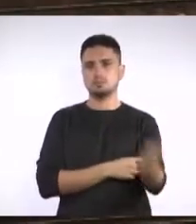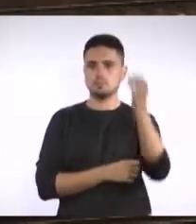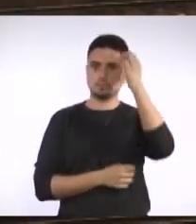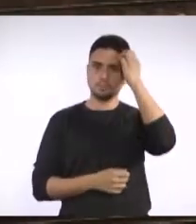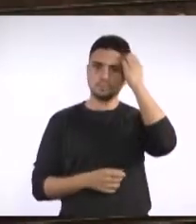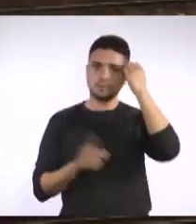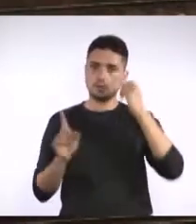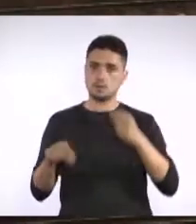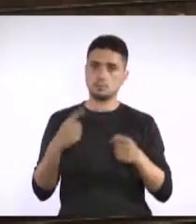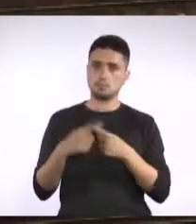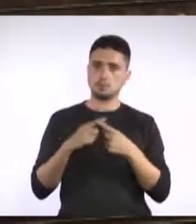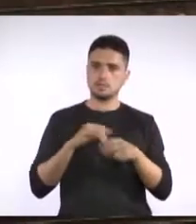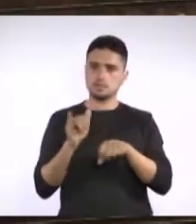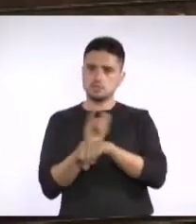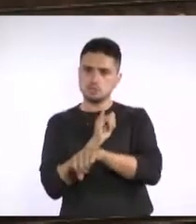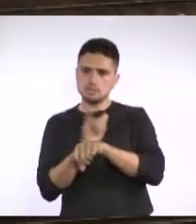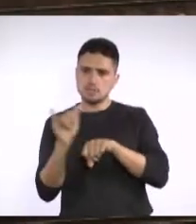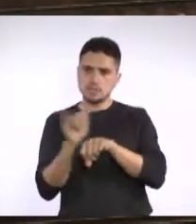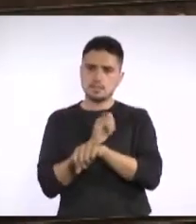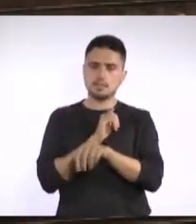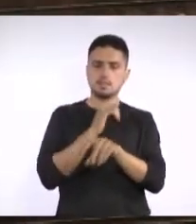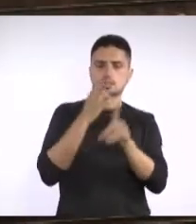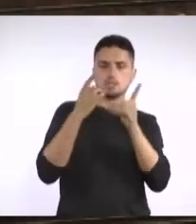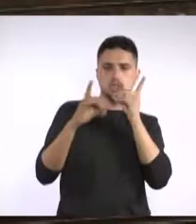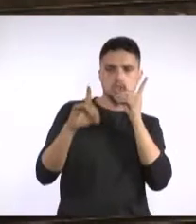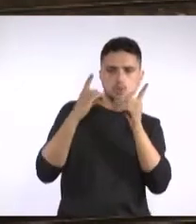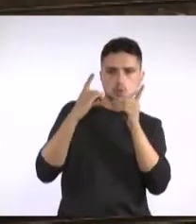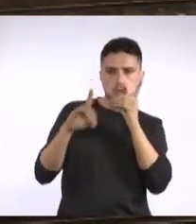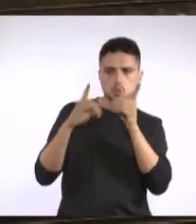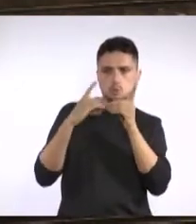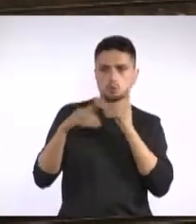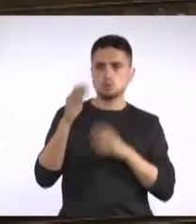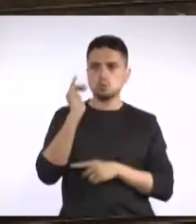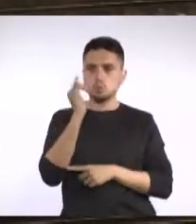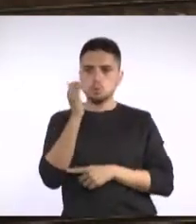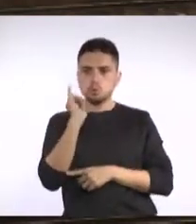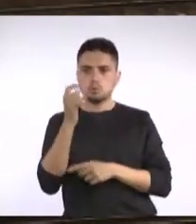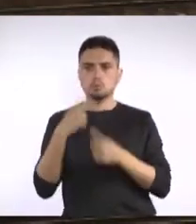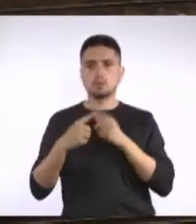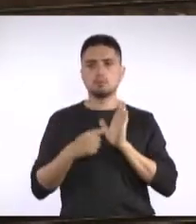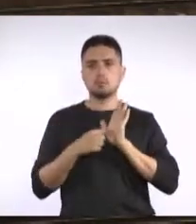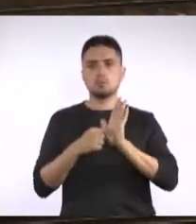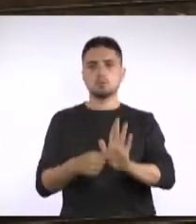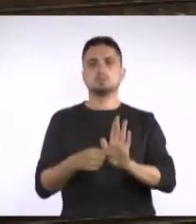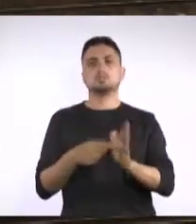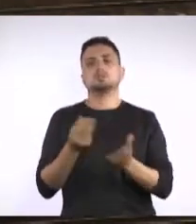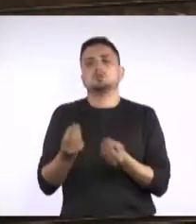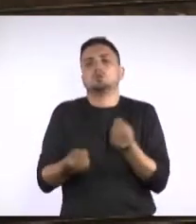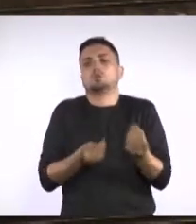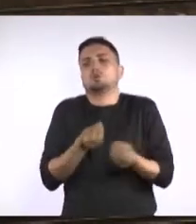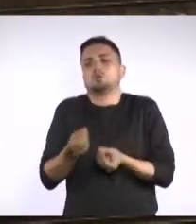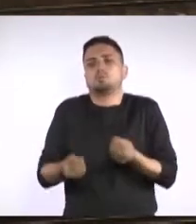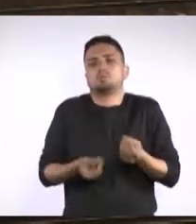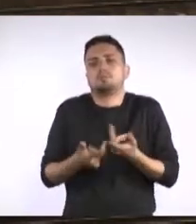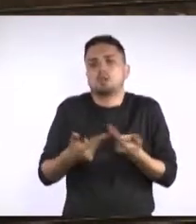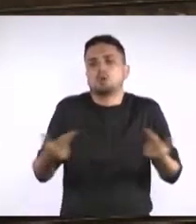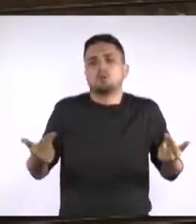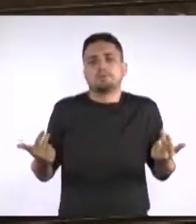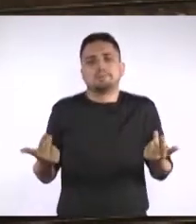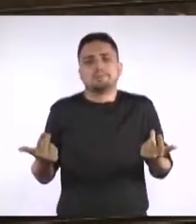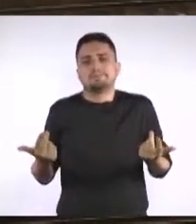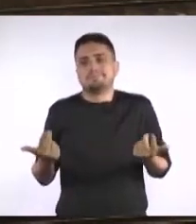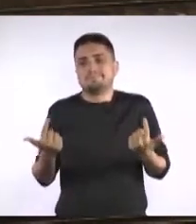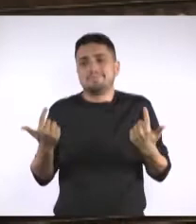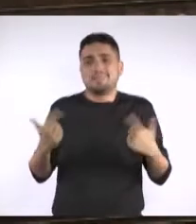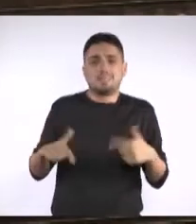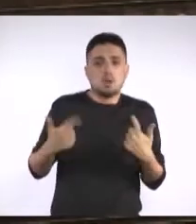de uma estratégia discursiva, narrativa, para mostrar uma eficácia que não tem